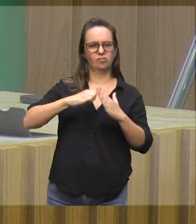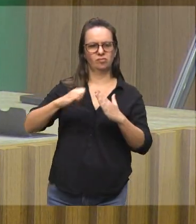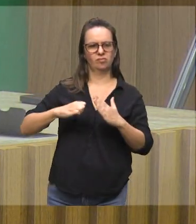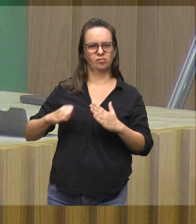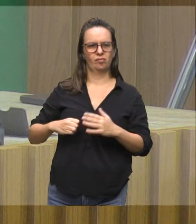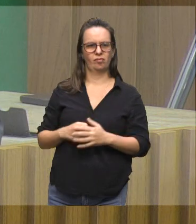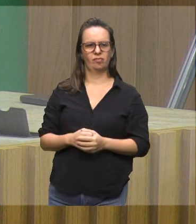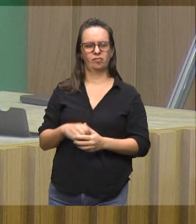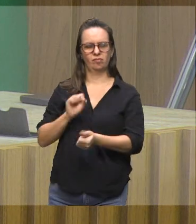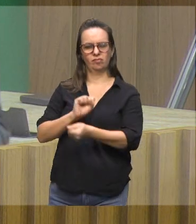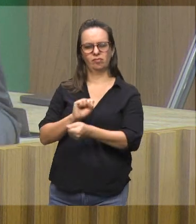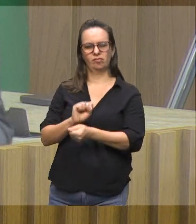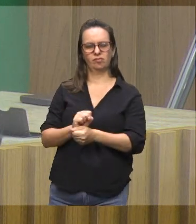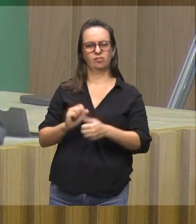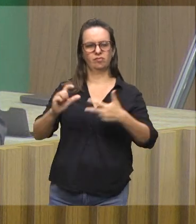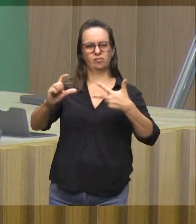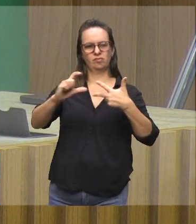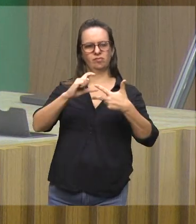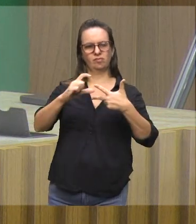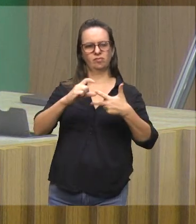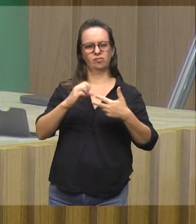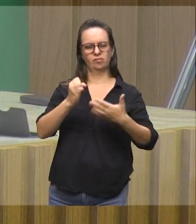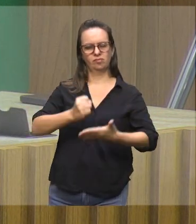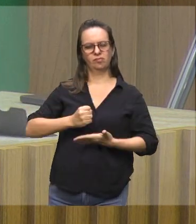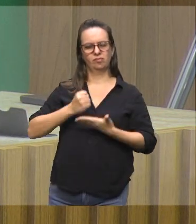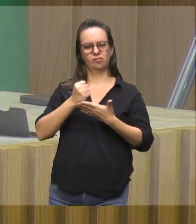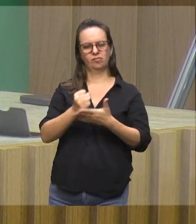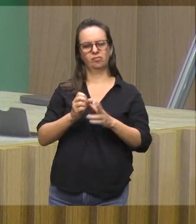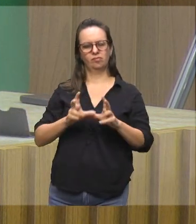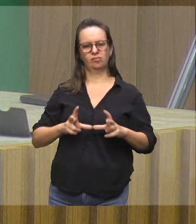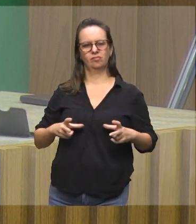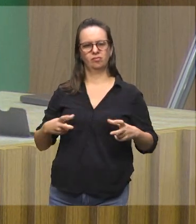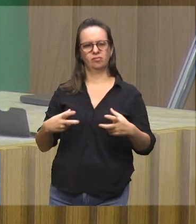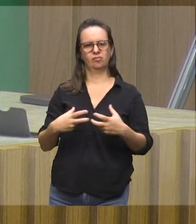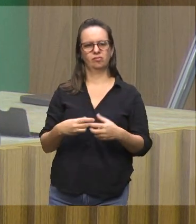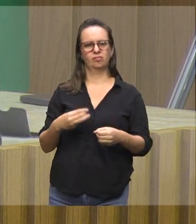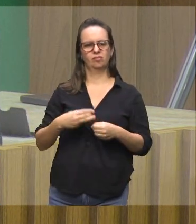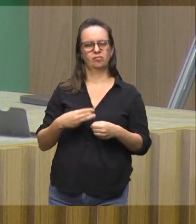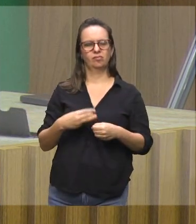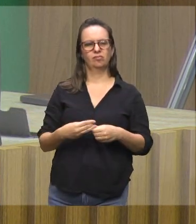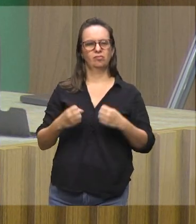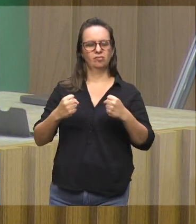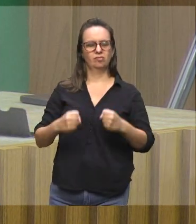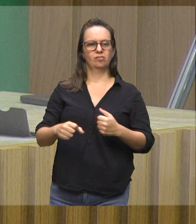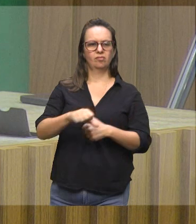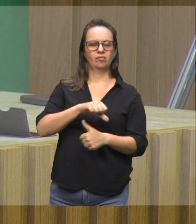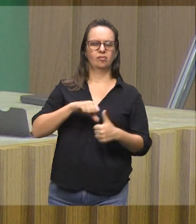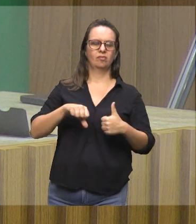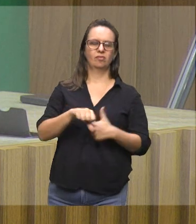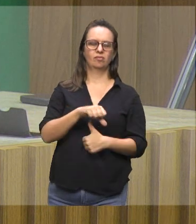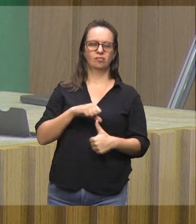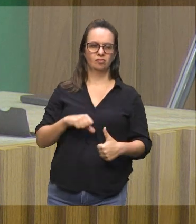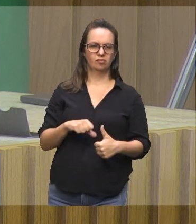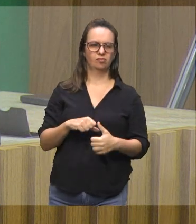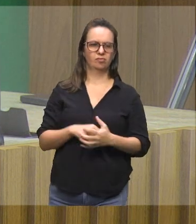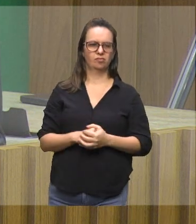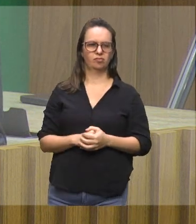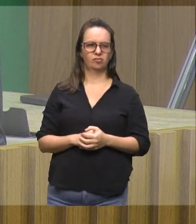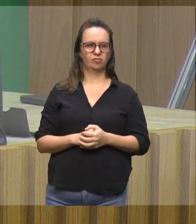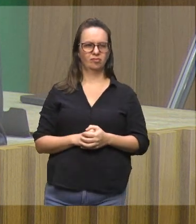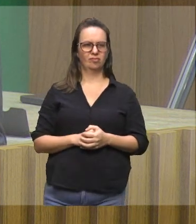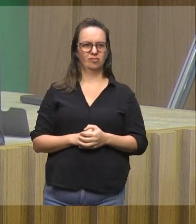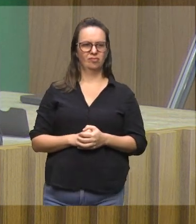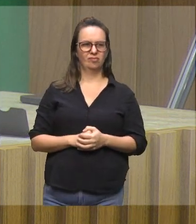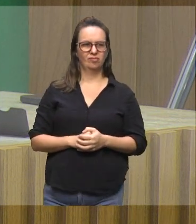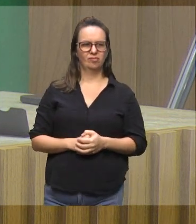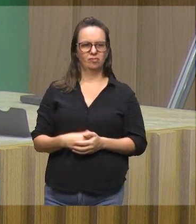espera que o Poder Executivo colabore com a Câmara Municipal para que a gente já possa alterar essa peça orçamentária com essa modificação